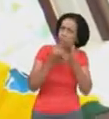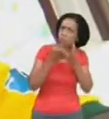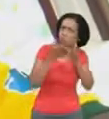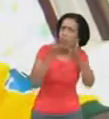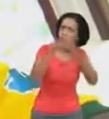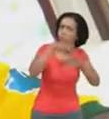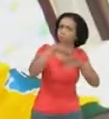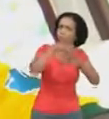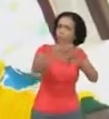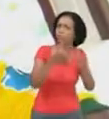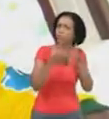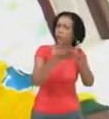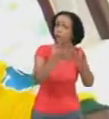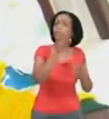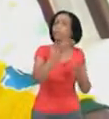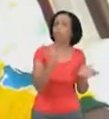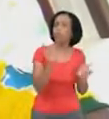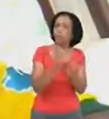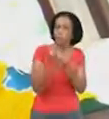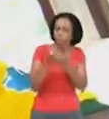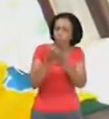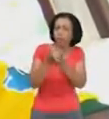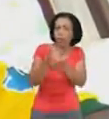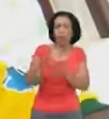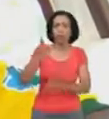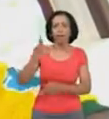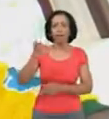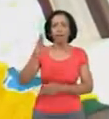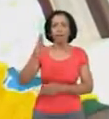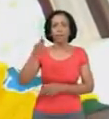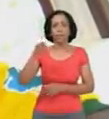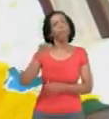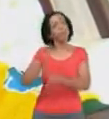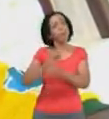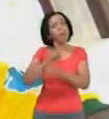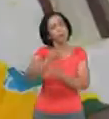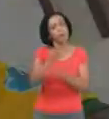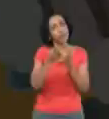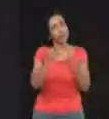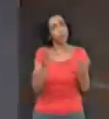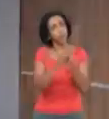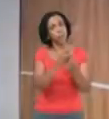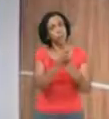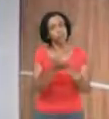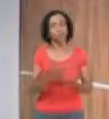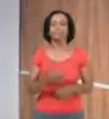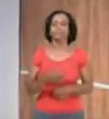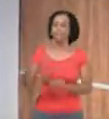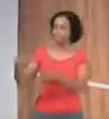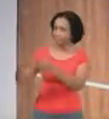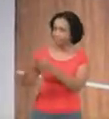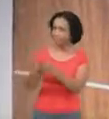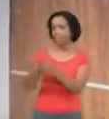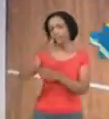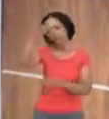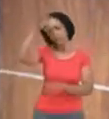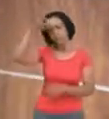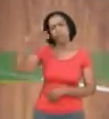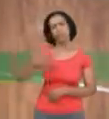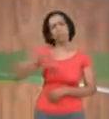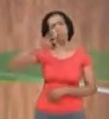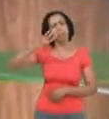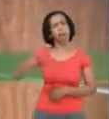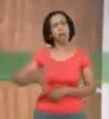grande caravana, porque o Ribeirinho espera por você na pregação da Palavra de Deus. No interior da Amazônia,